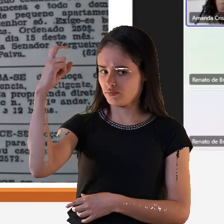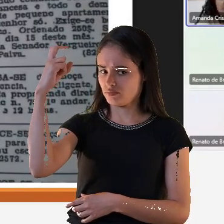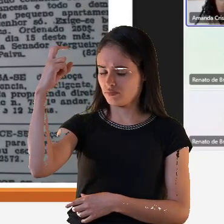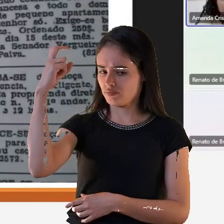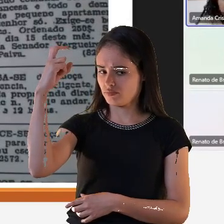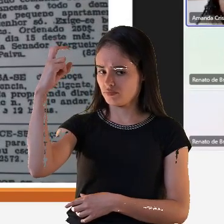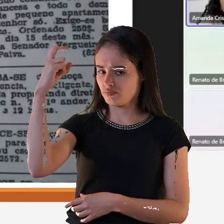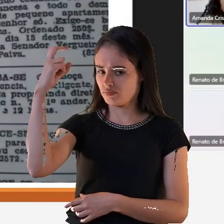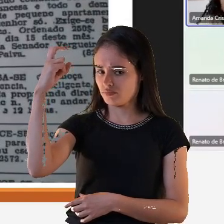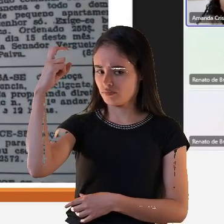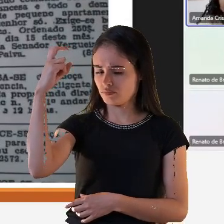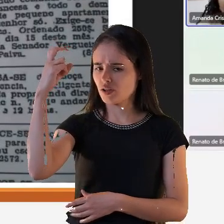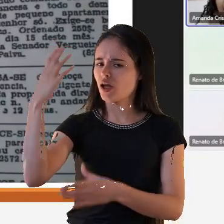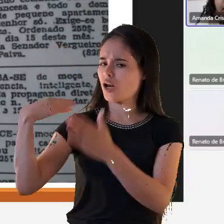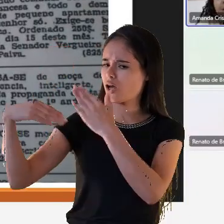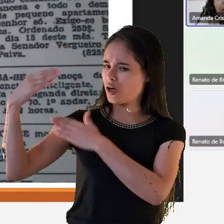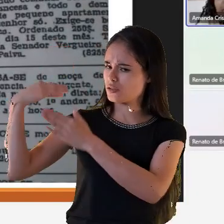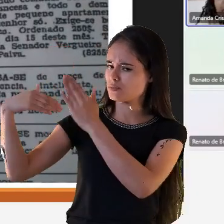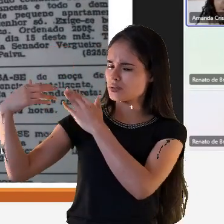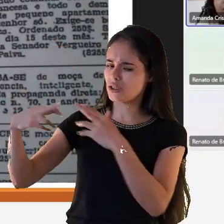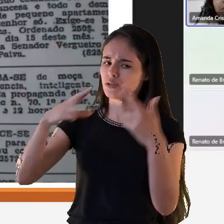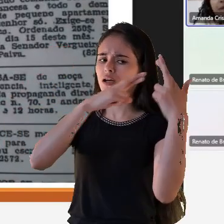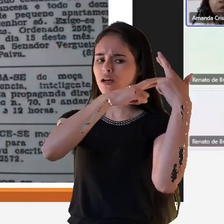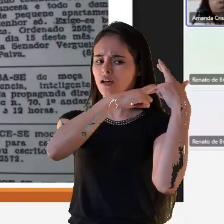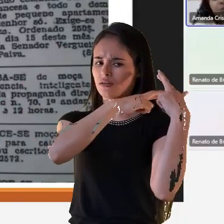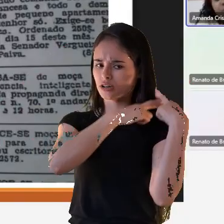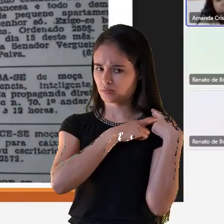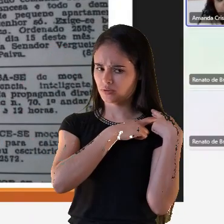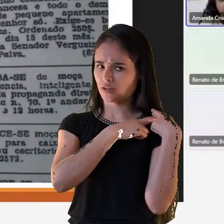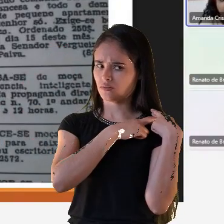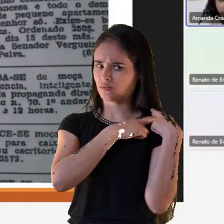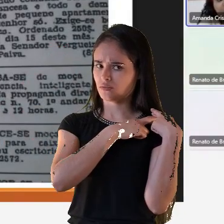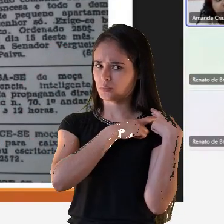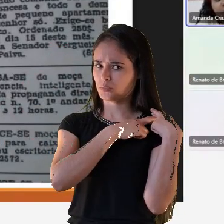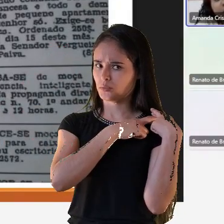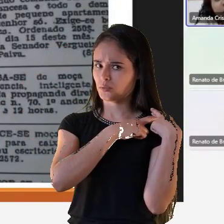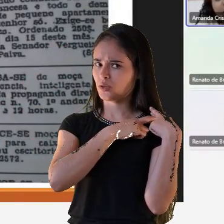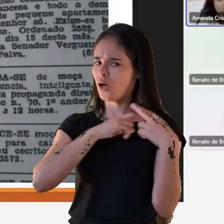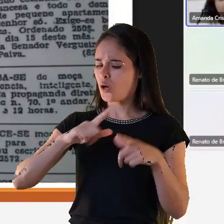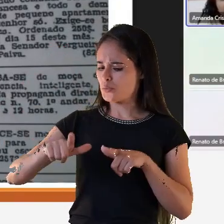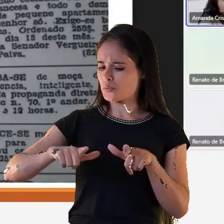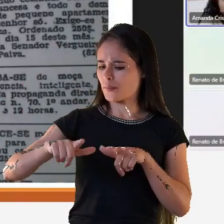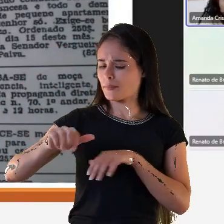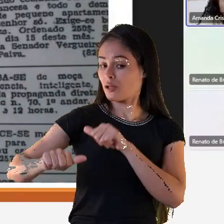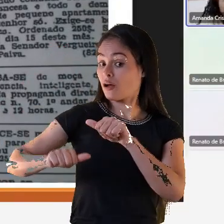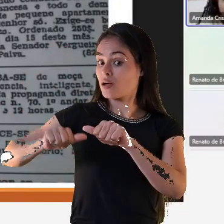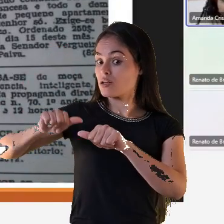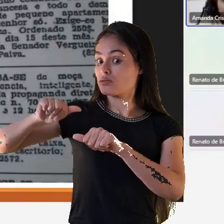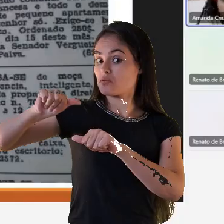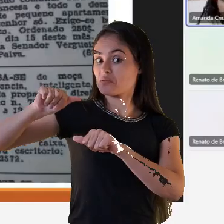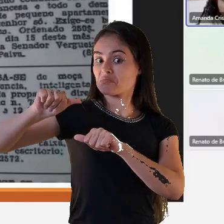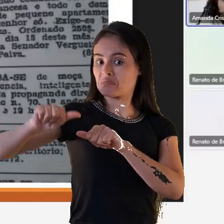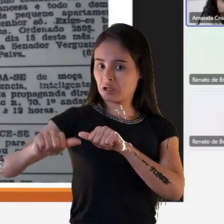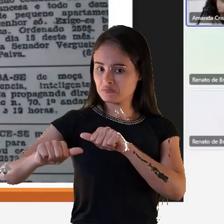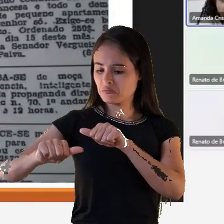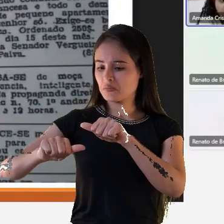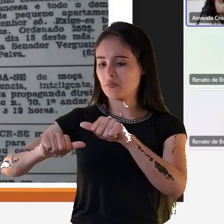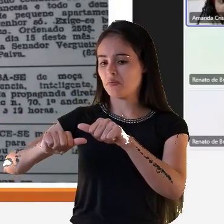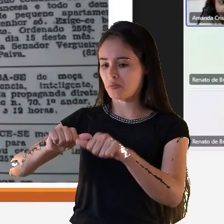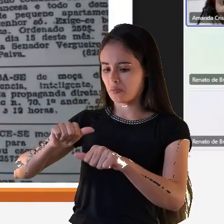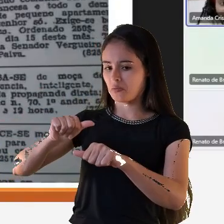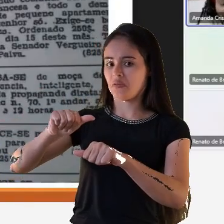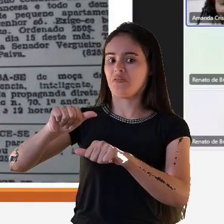foi responsável por grandes transformações no trabalho no Brasil, né, por